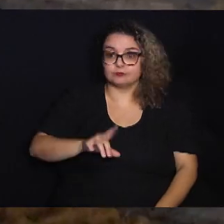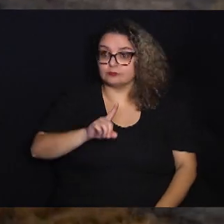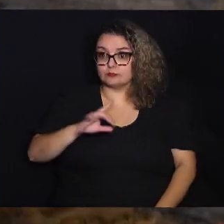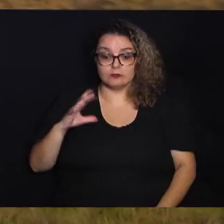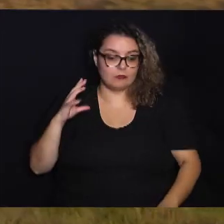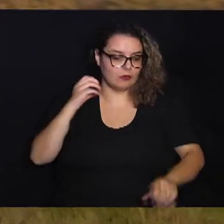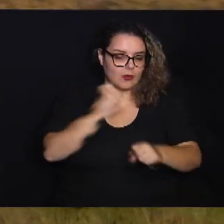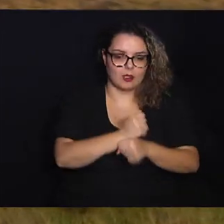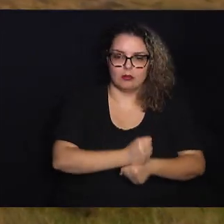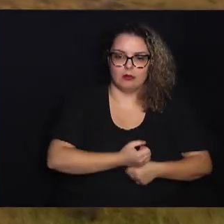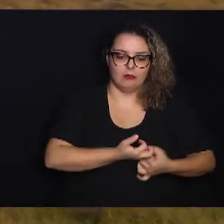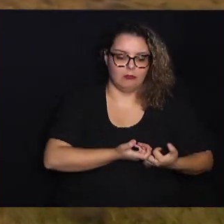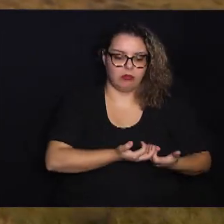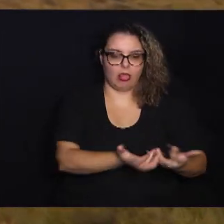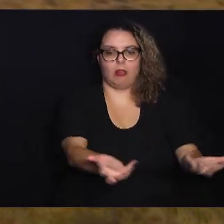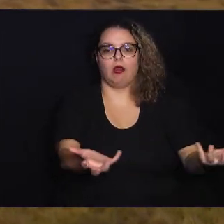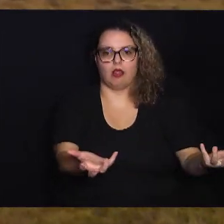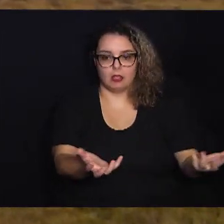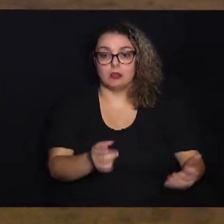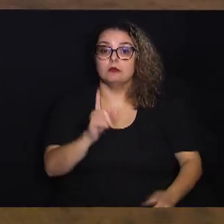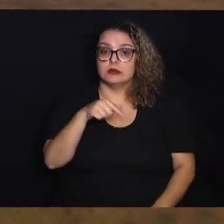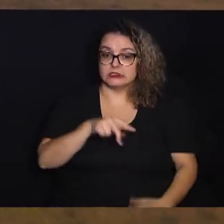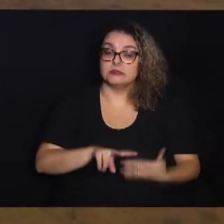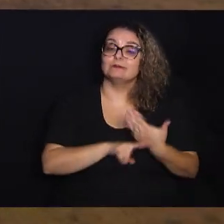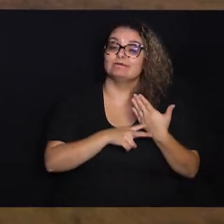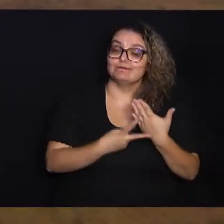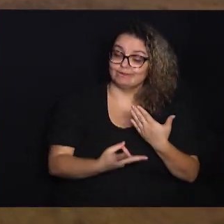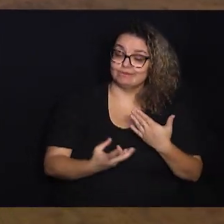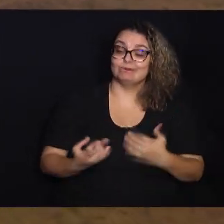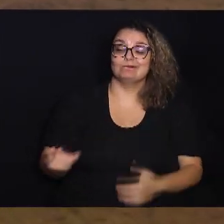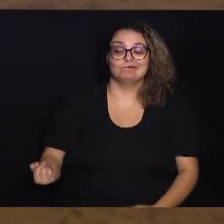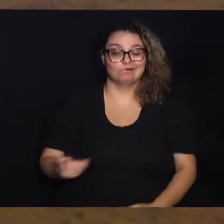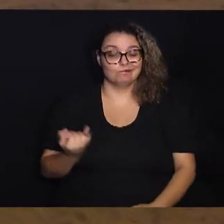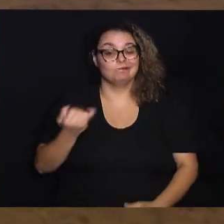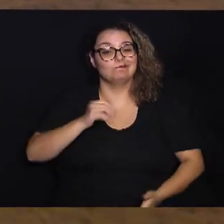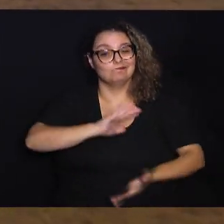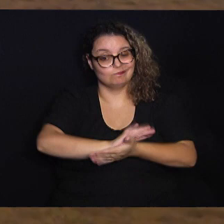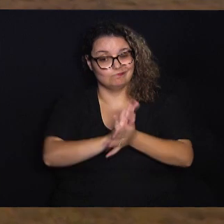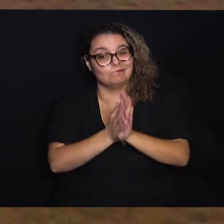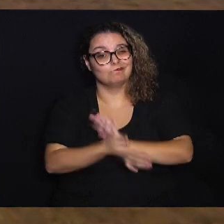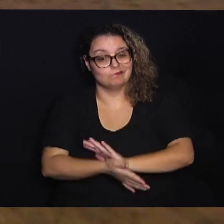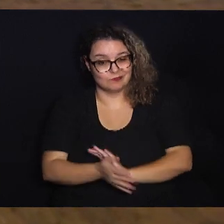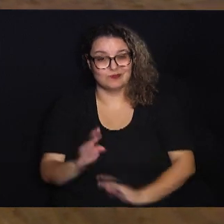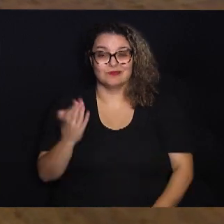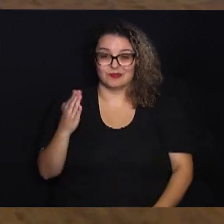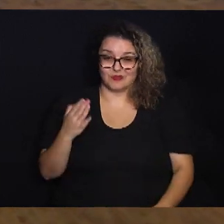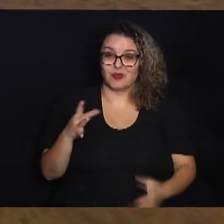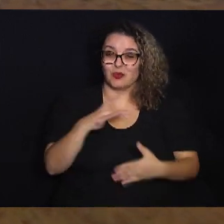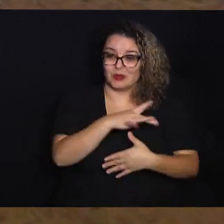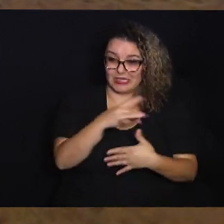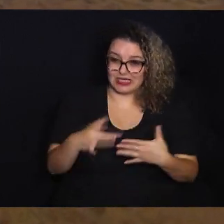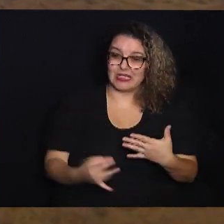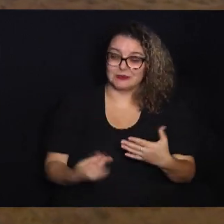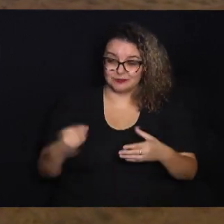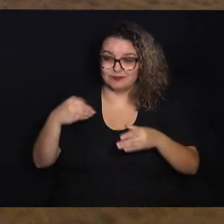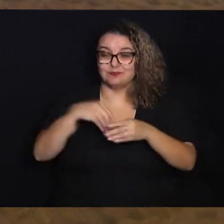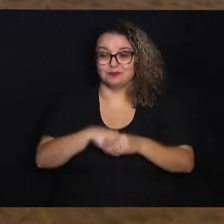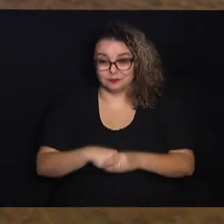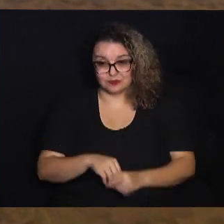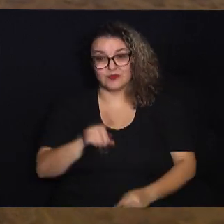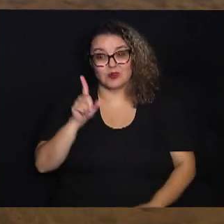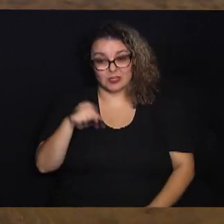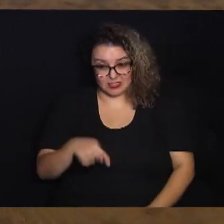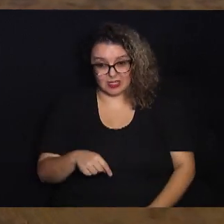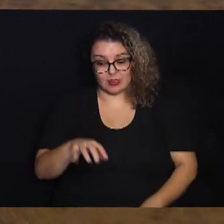que não foram completamente desmatadas, mas que sofrem alterações significativas da composição biológica. Entre